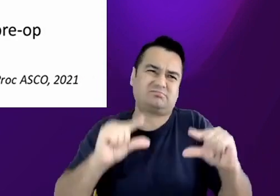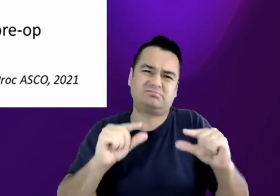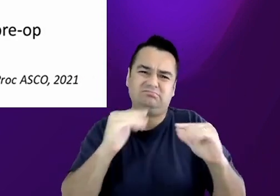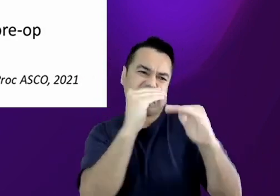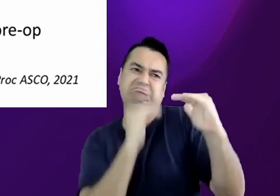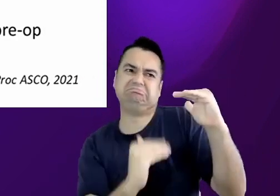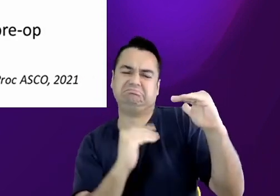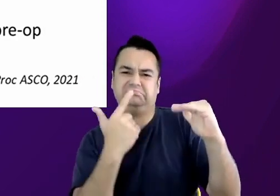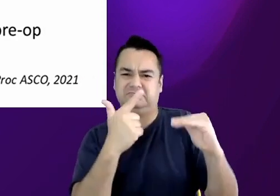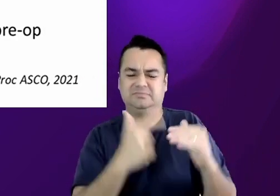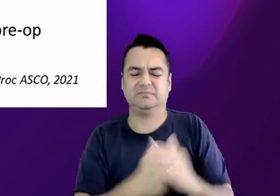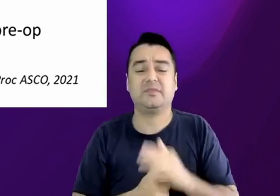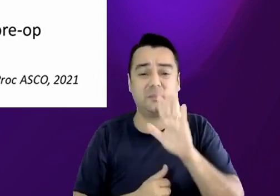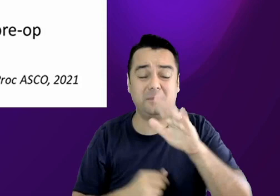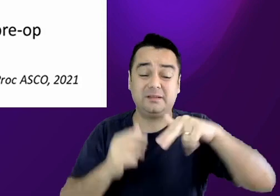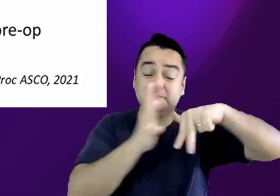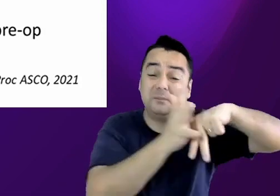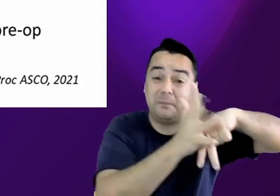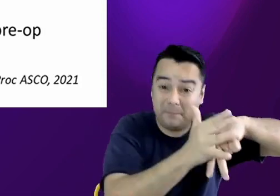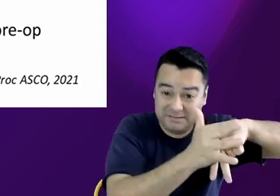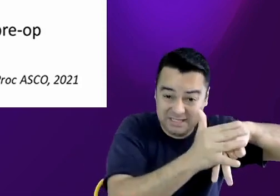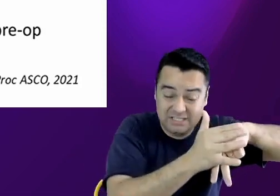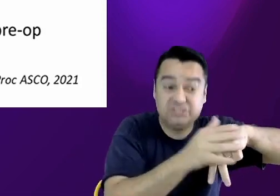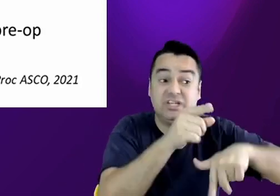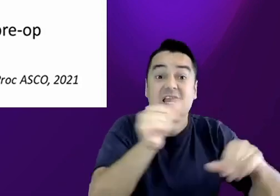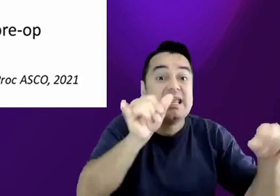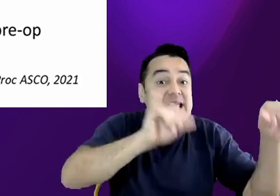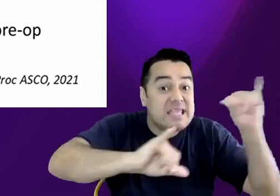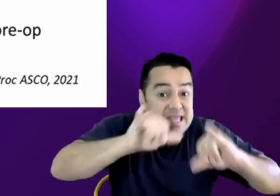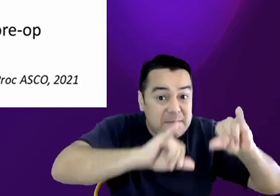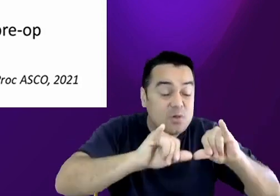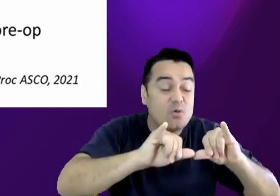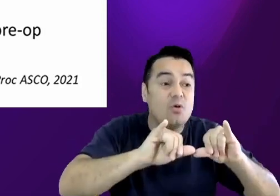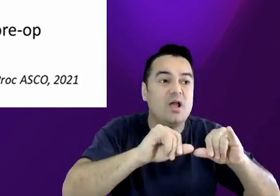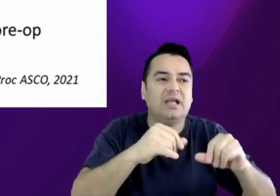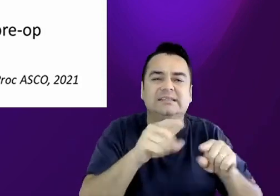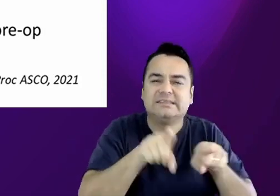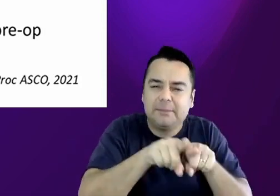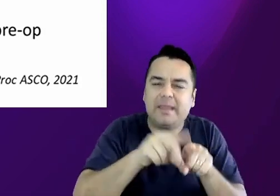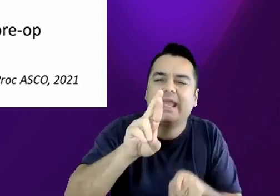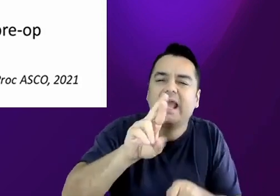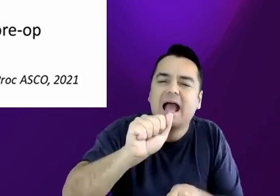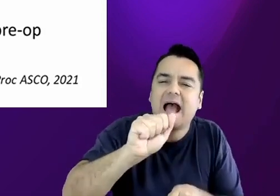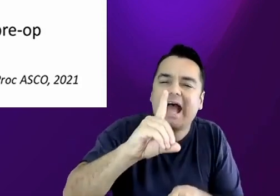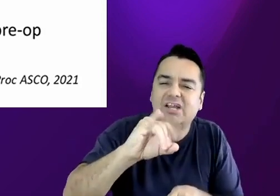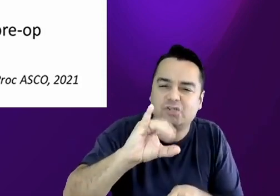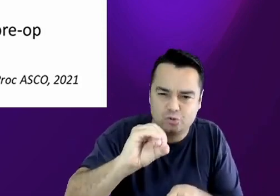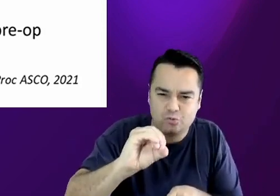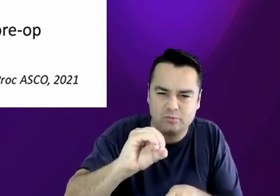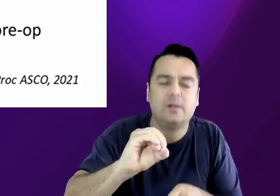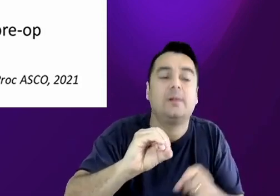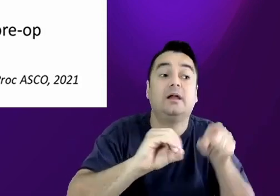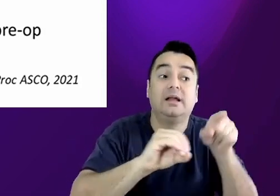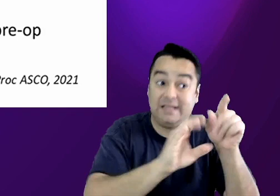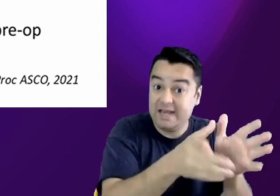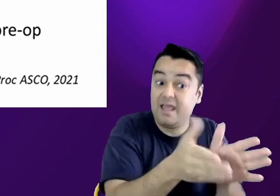os pacientes que fizeram quimio-rádio pré tiveram uma melhor taxa de resposta